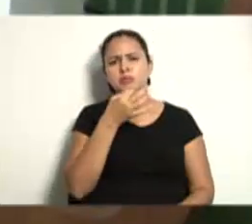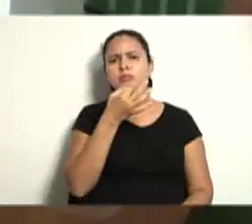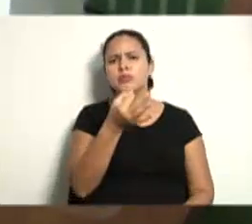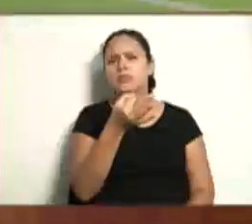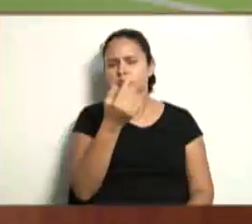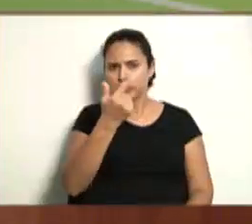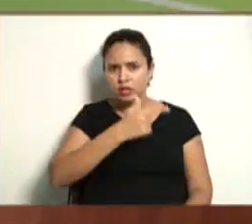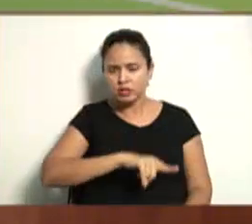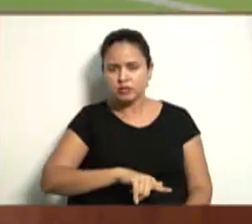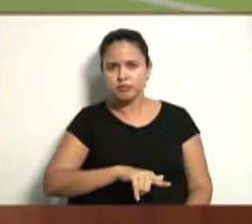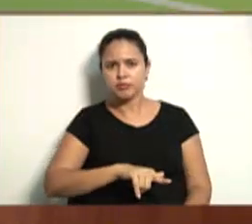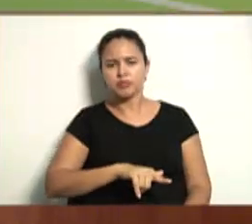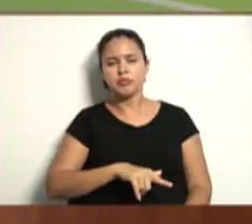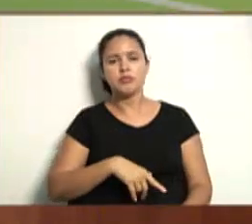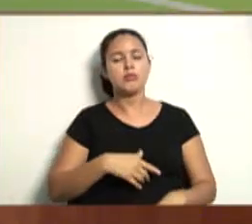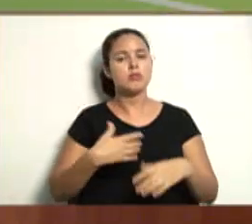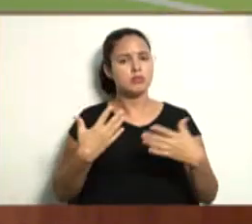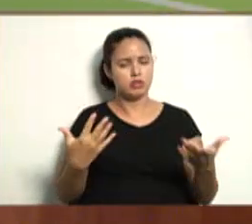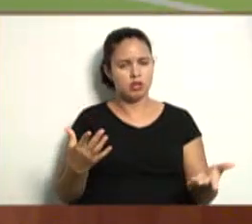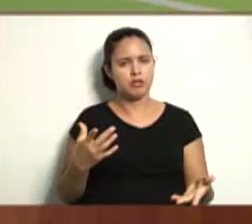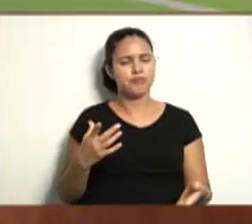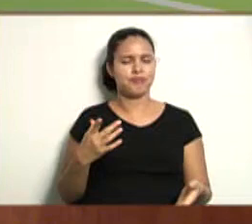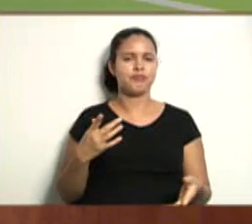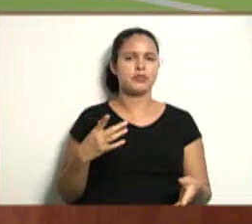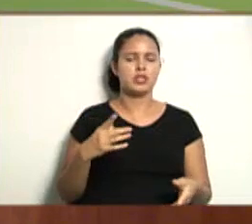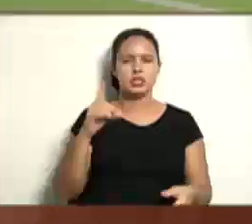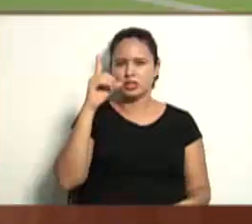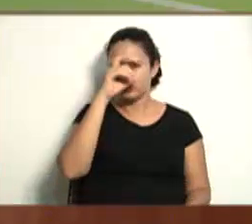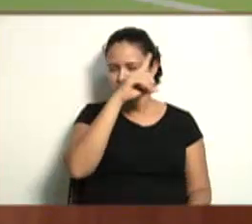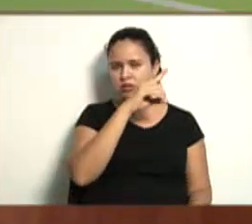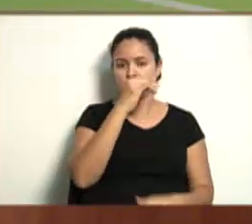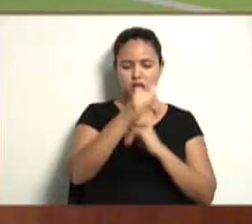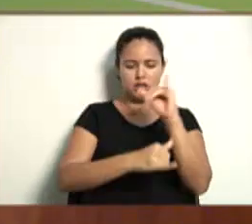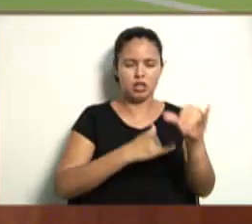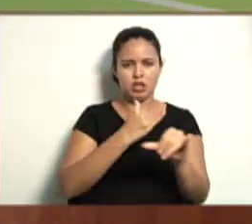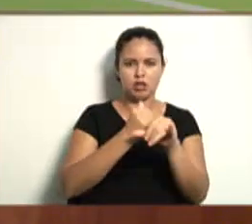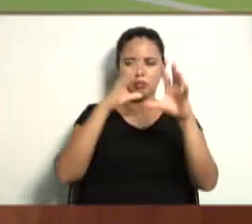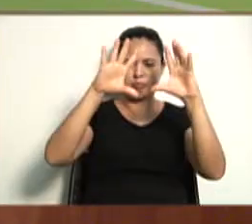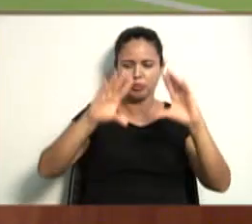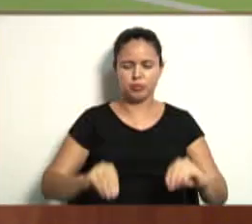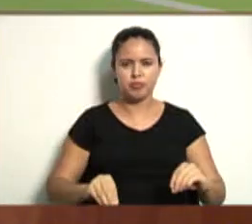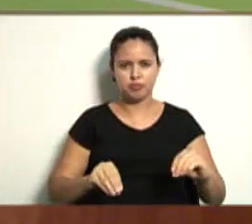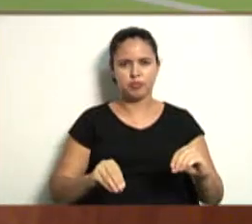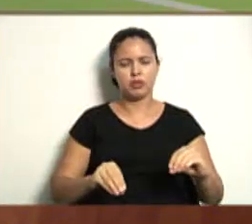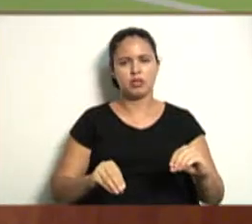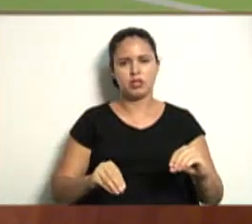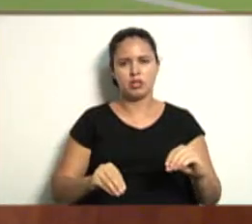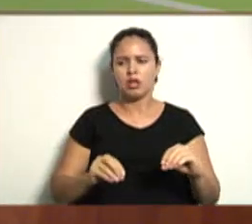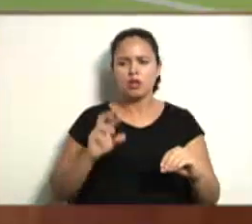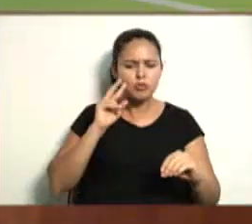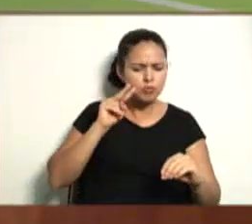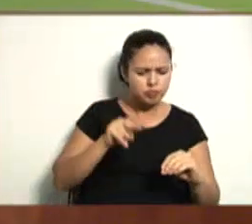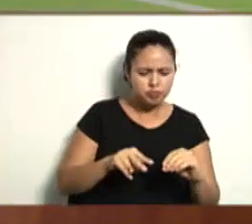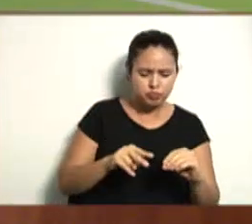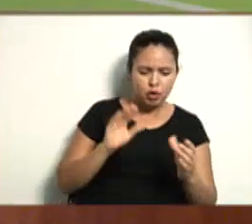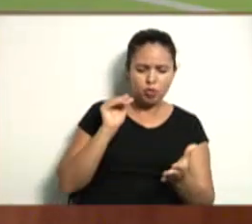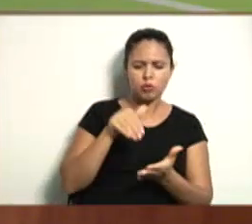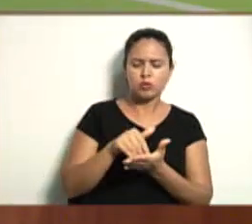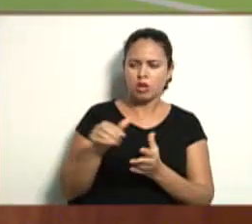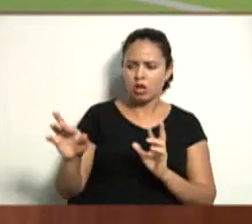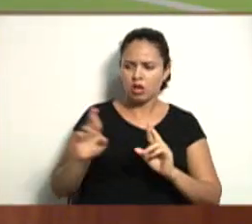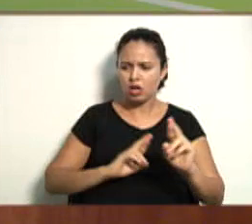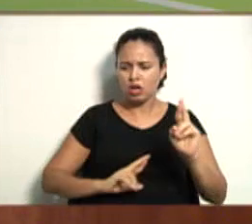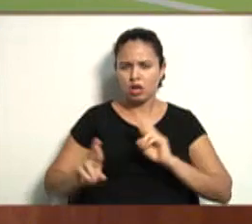nós estamos com dificuldade de acesso, caiu a internet, estou olhando aqui as últimas respostas,